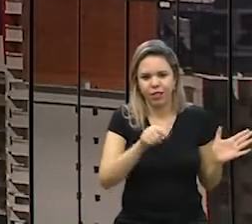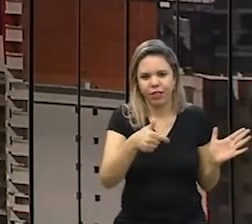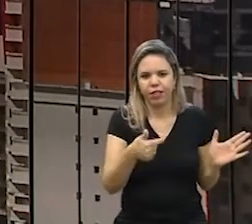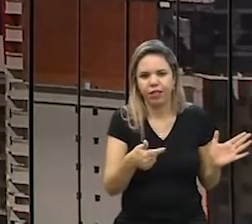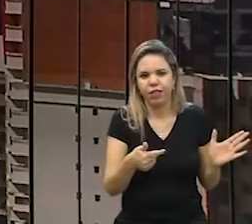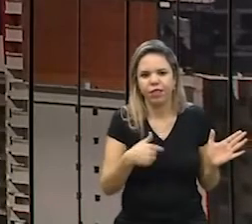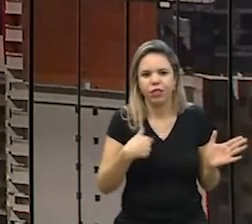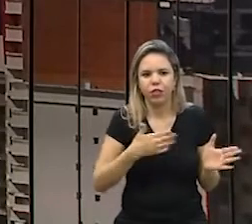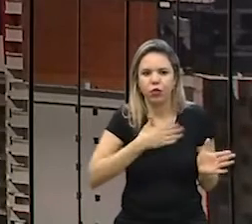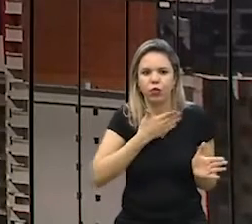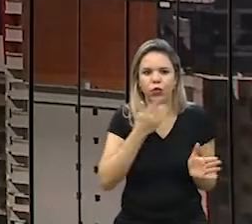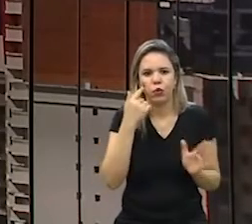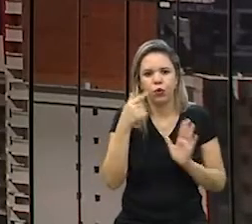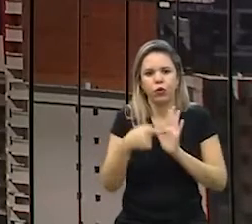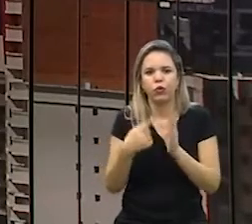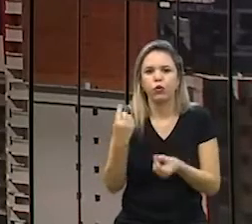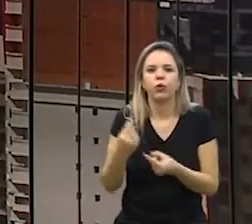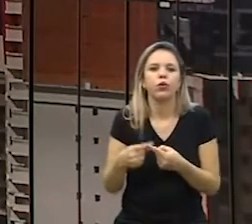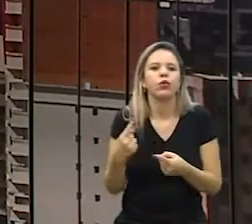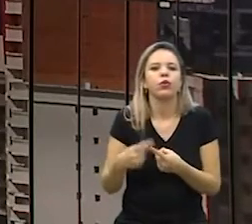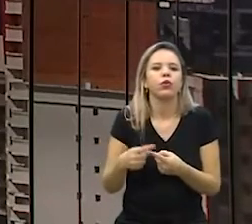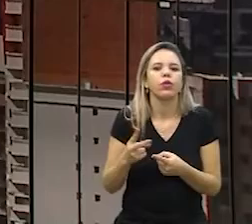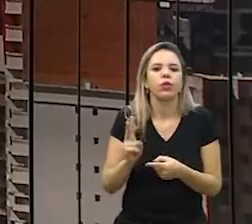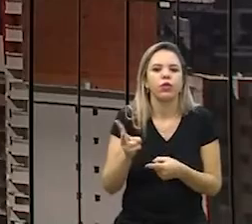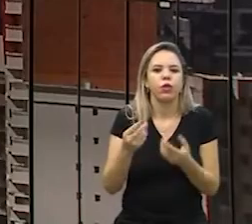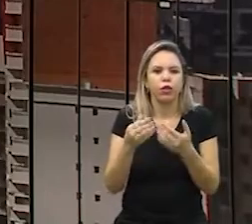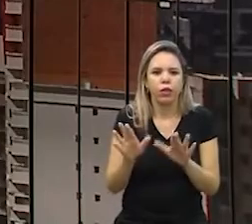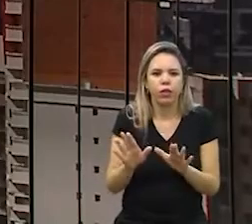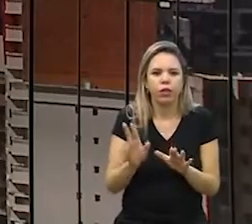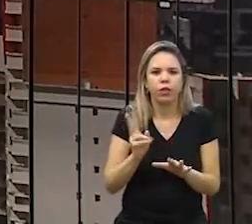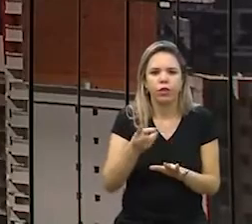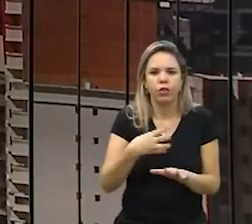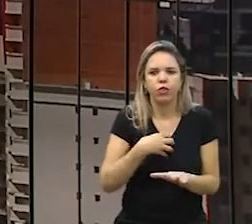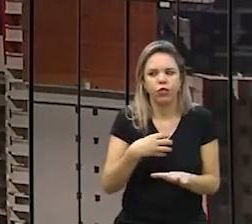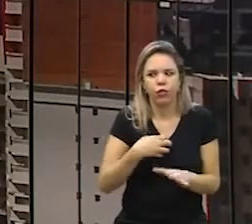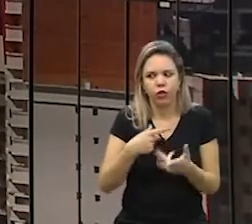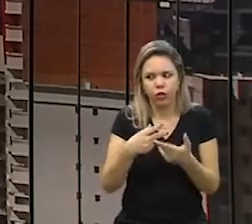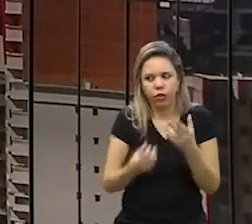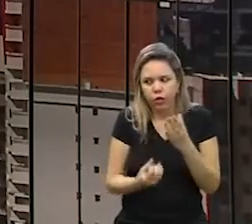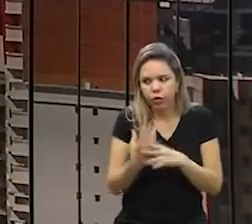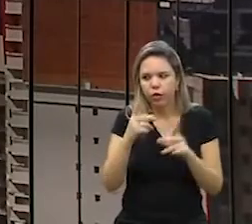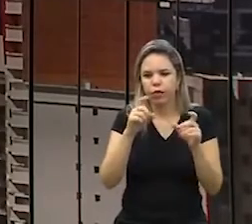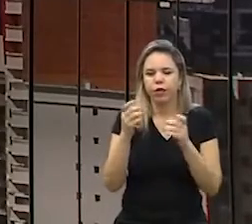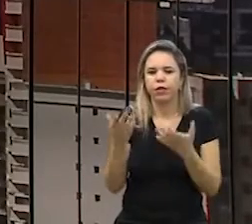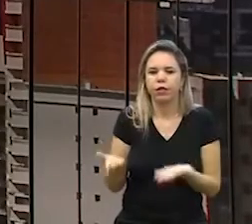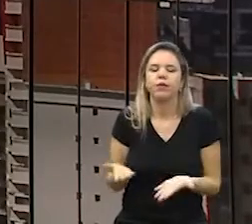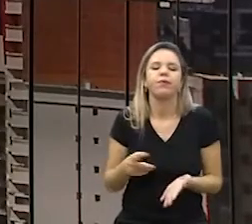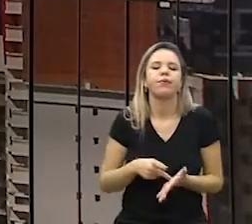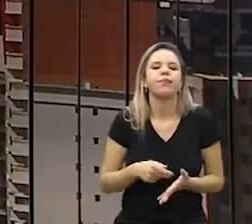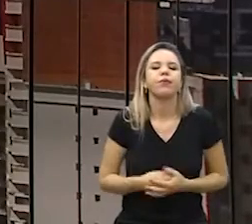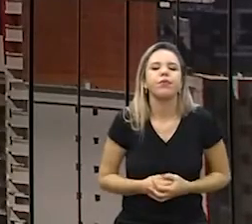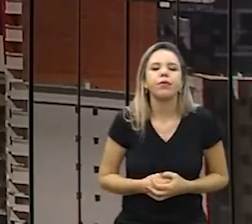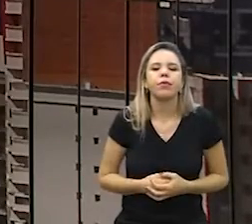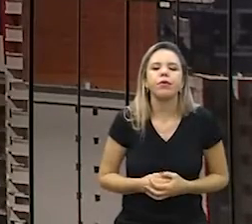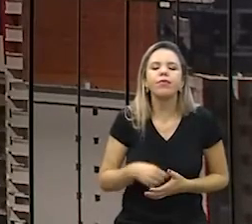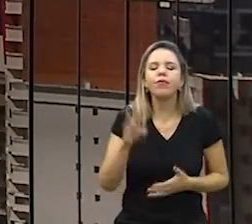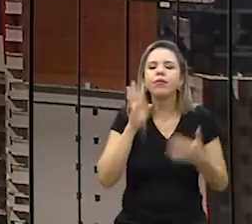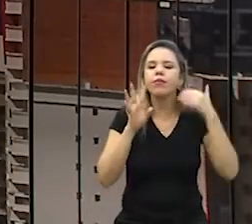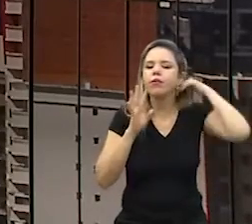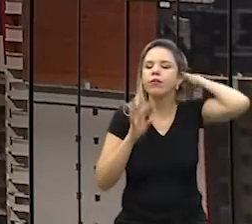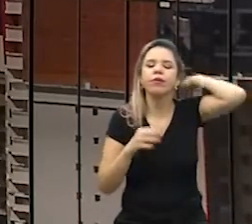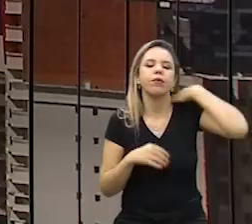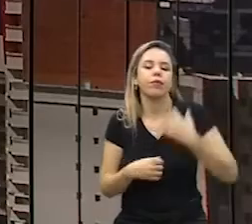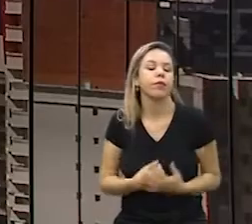pouquinho tem uma surpresa, a gente vai mostrar por que ele já fica com a câmera a postos, porque tem sempre alguma coisa para fotografar aí, Sim. né, Vitor? Que